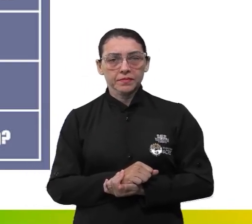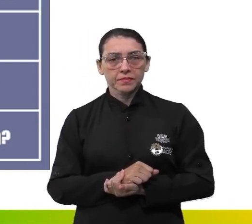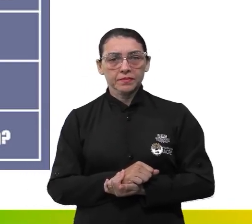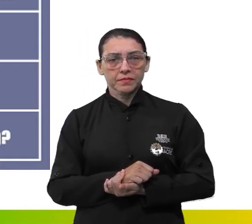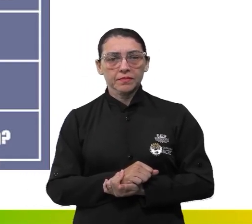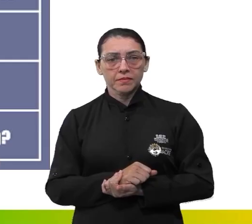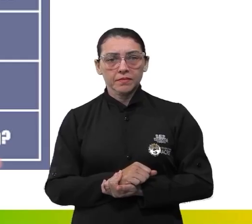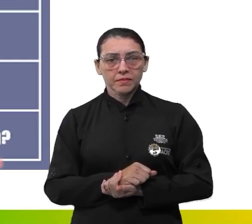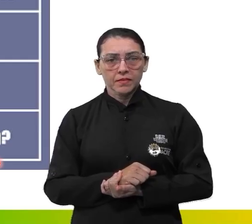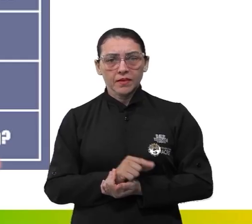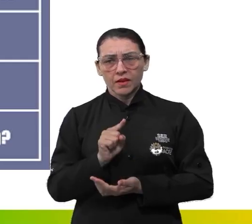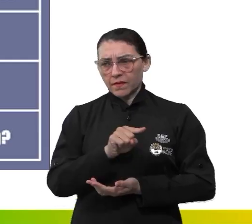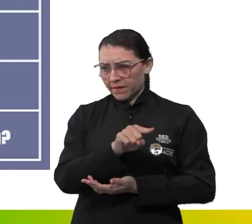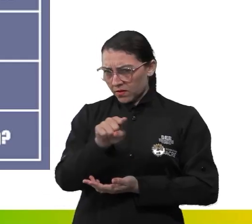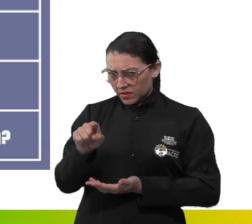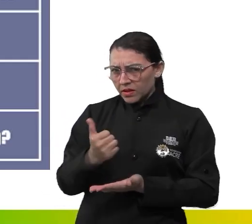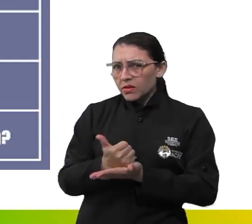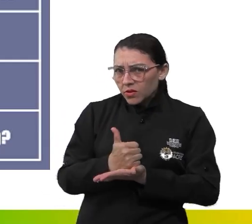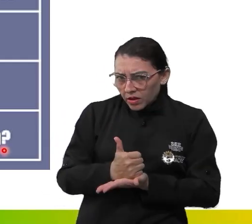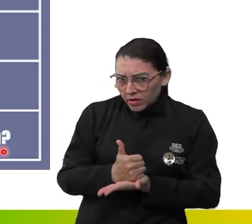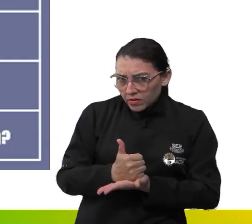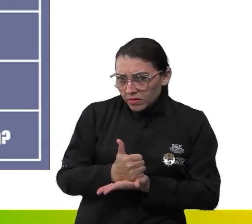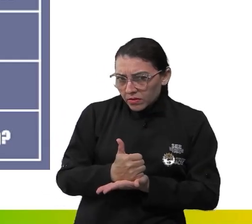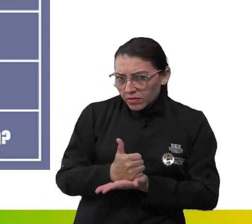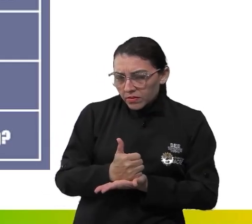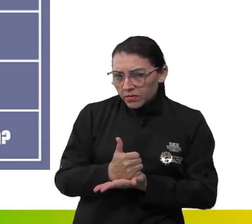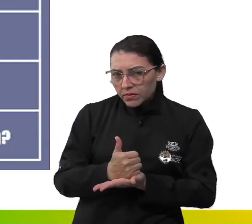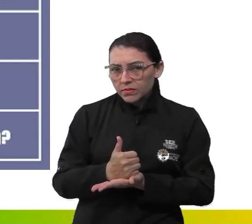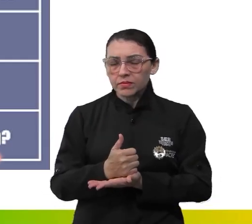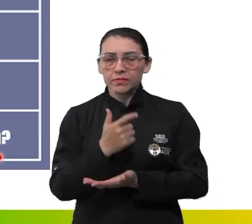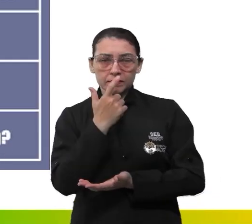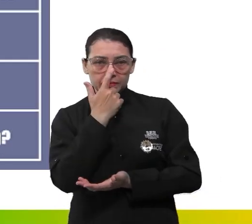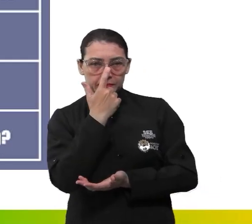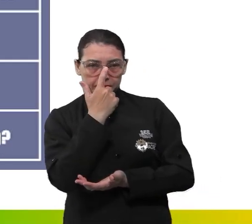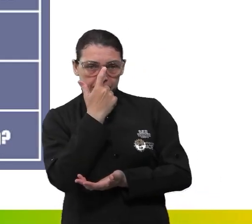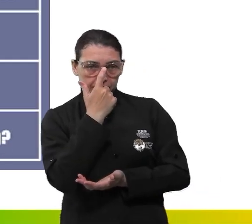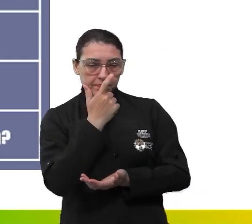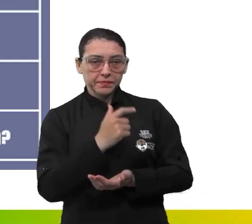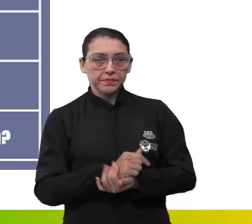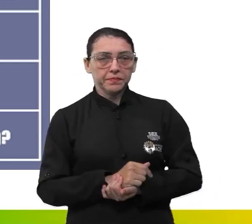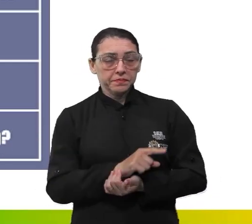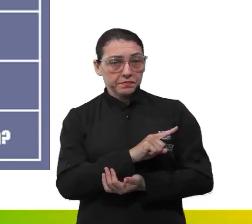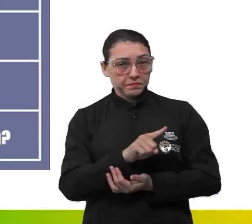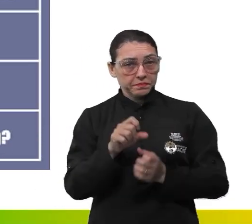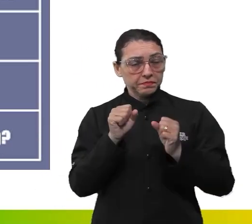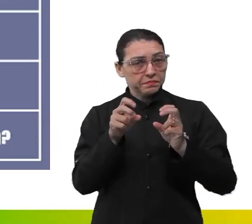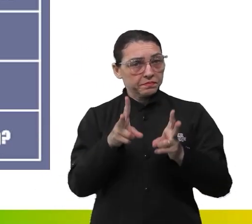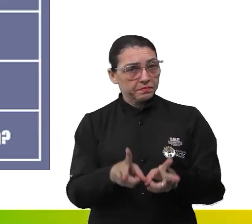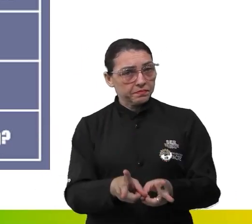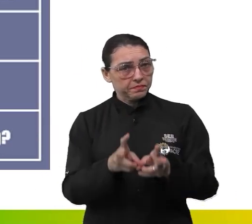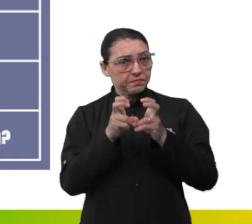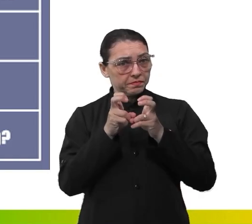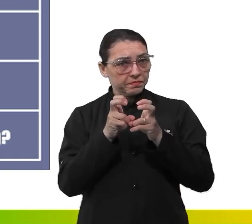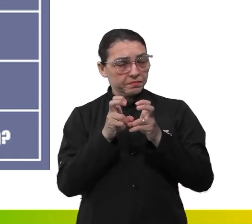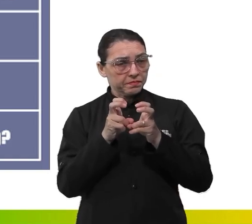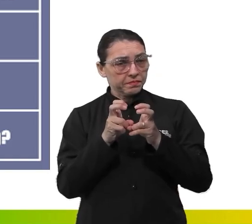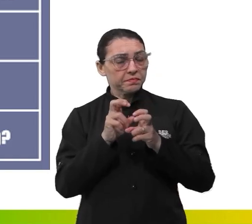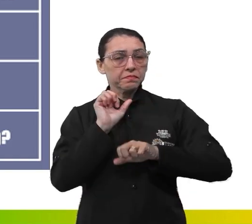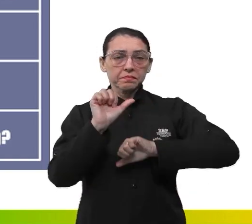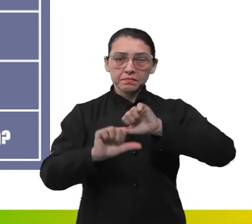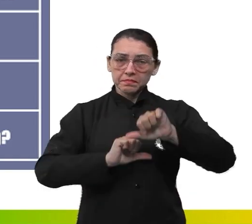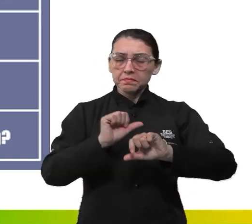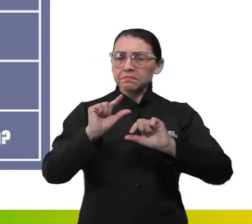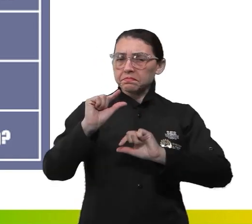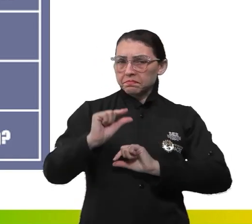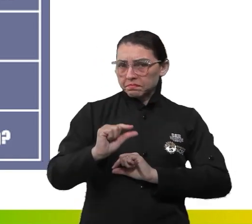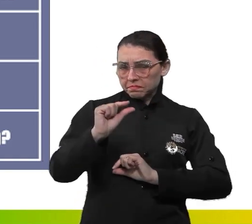interrogativa, are you playing? Vocês estão jogando, vocês estão brincando? Então, vocês podem perceber aí que vai mudar um